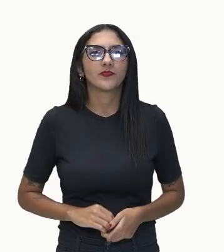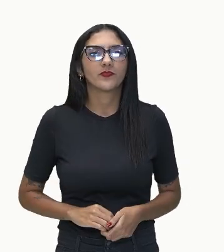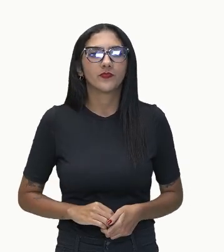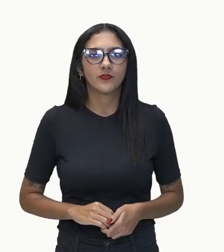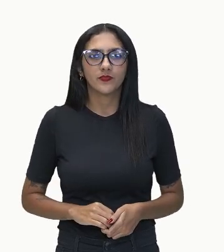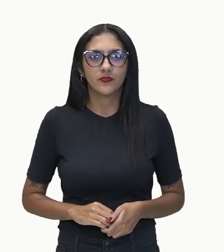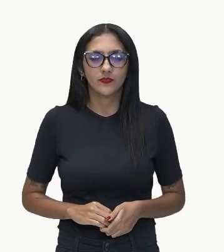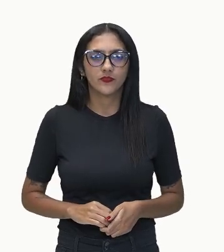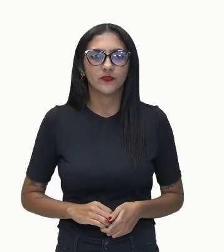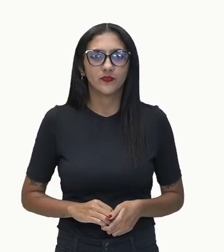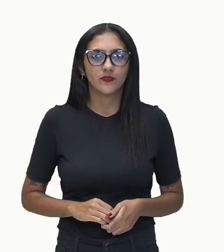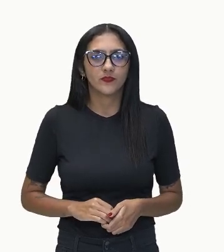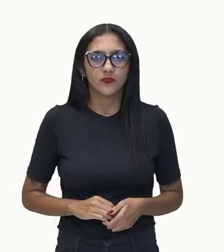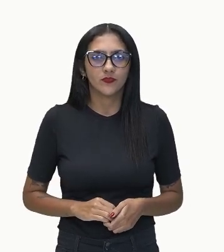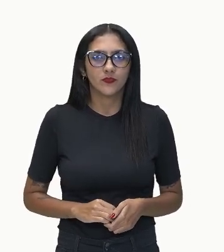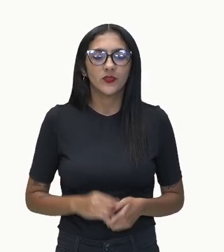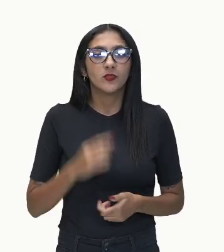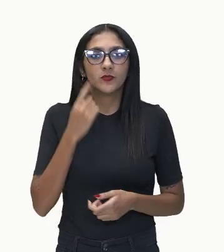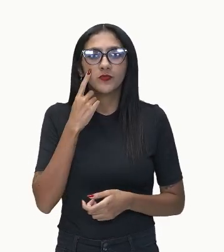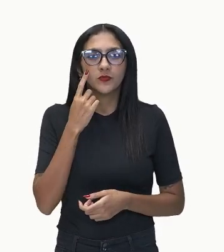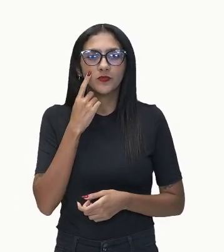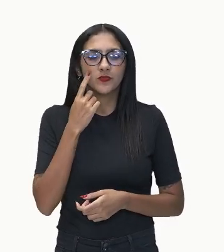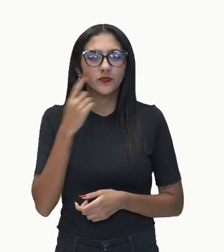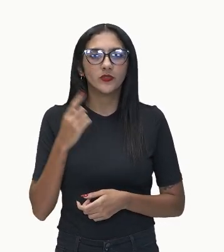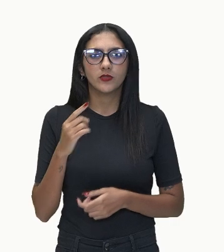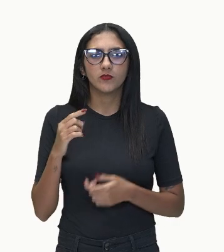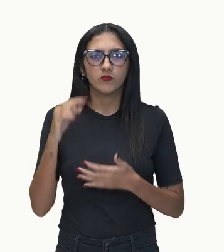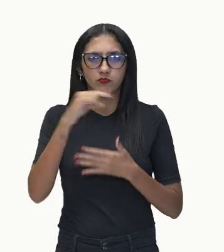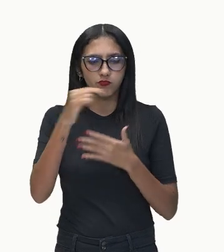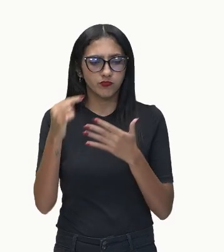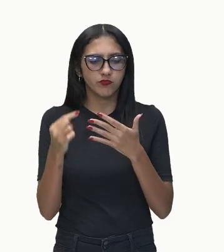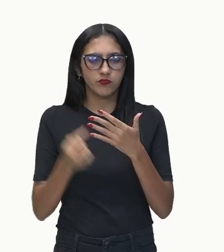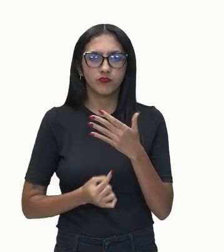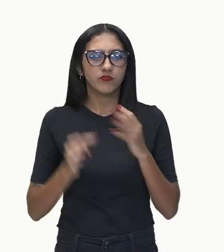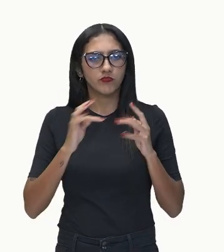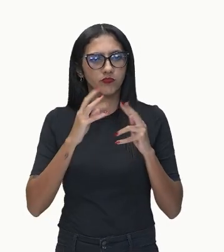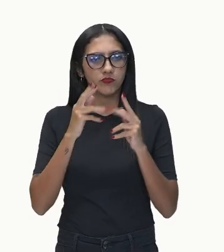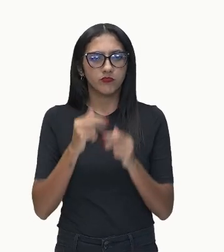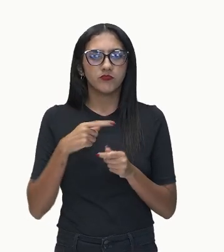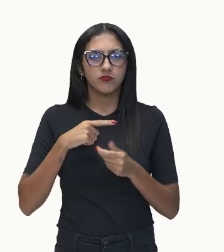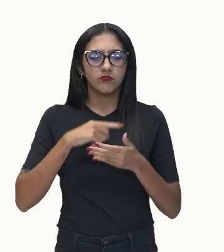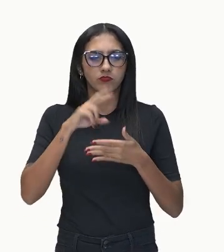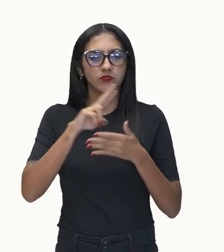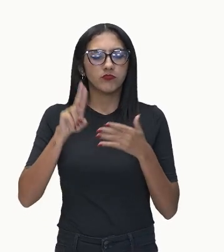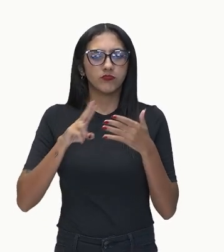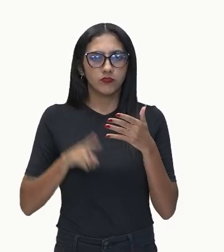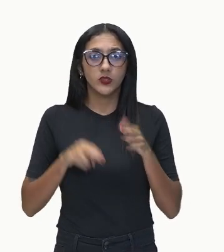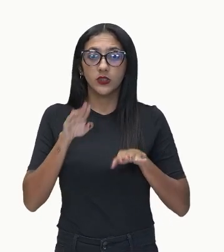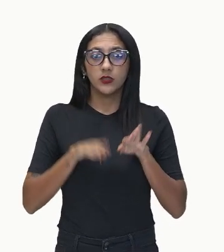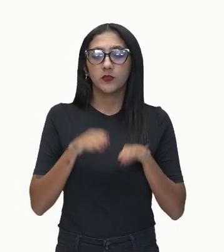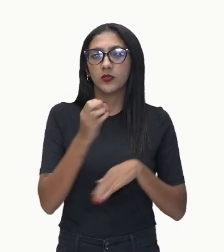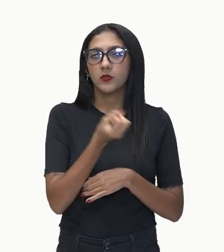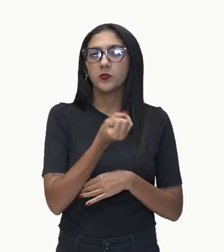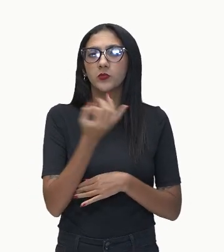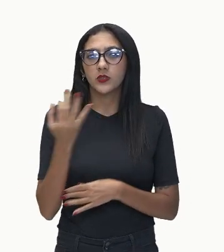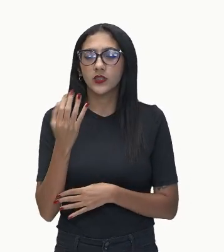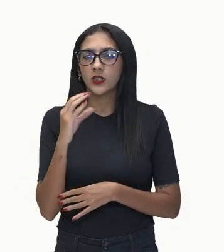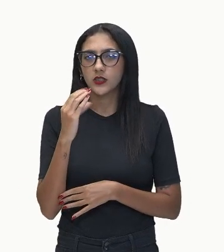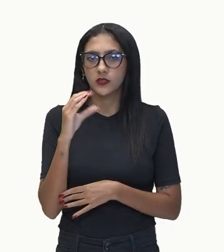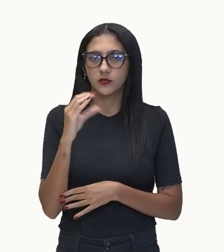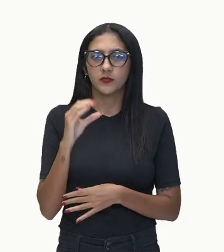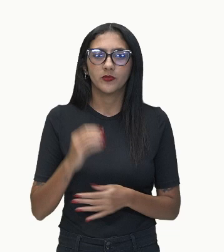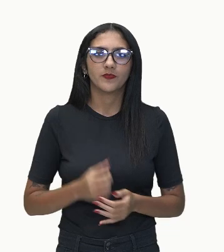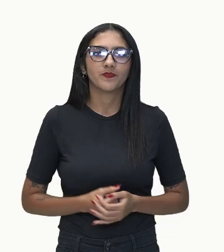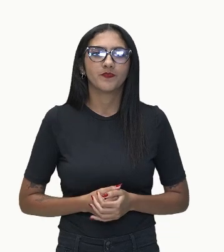os monossacarídeos? São esses: triose, tetrose, pentose, hexose e heptose. Então, como